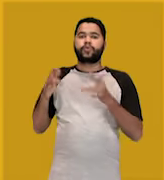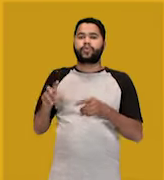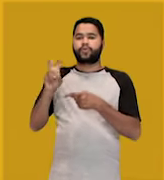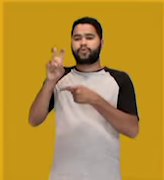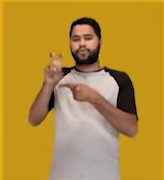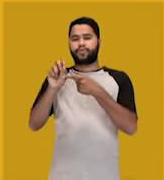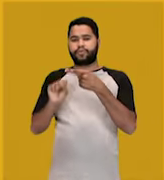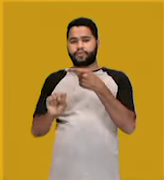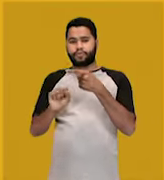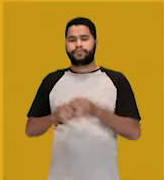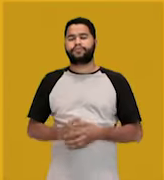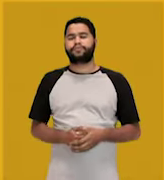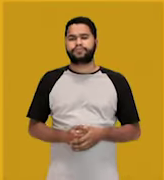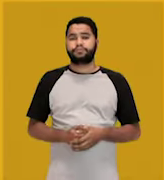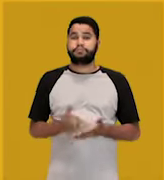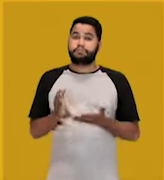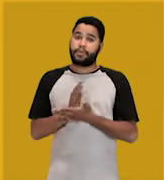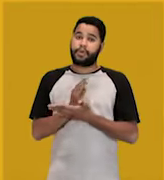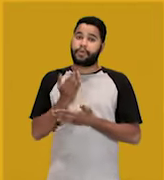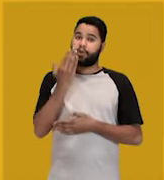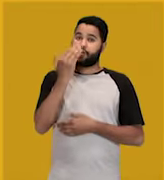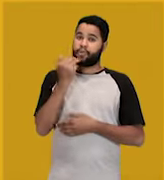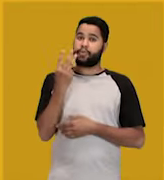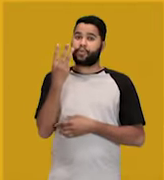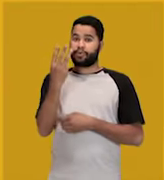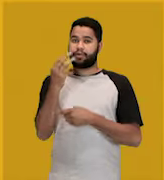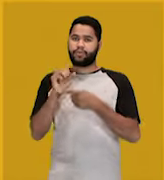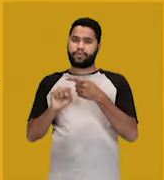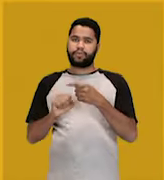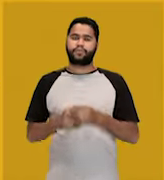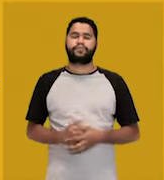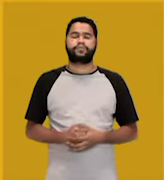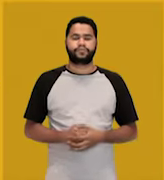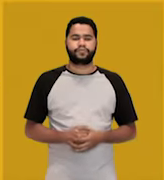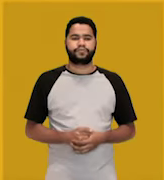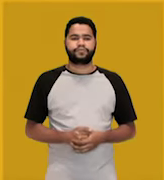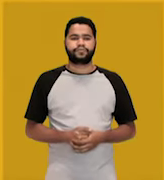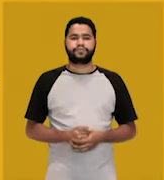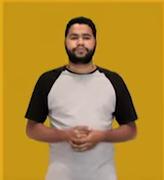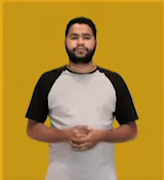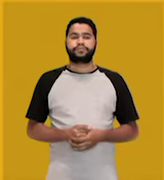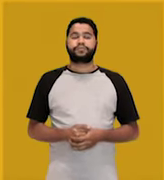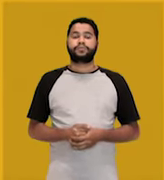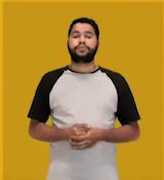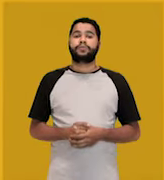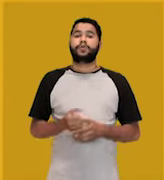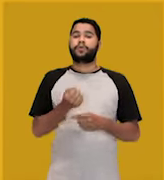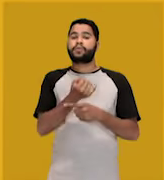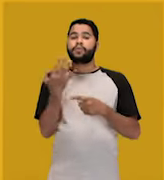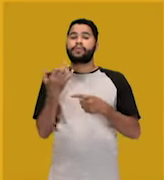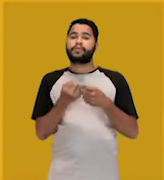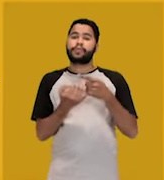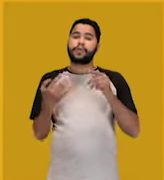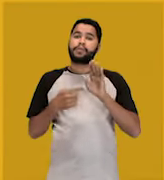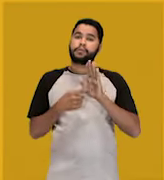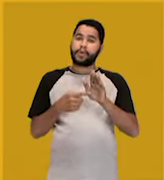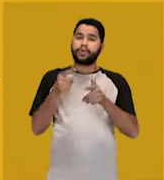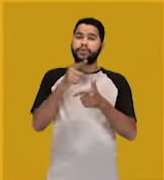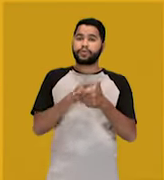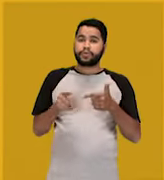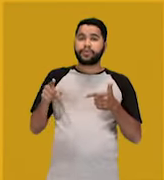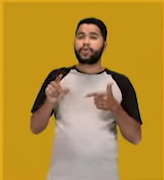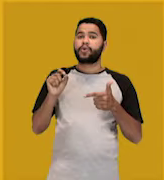5 oitavos. Alguém comeu 3 oitavos. Uma fração representa uma divisão